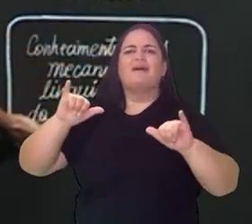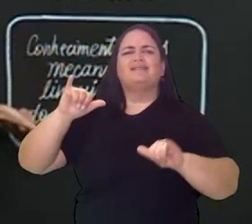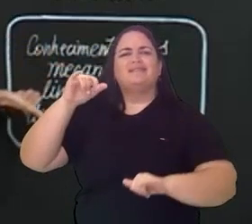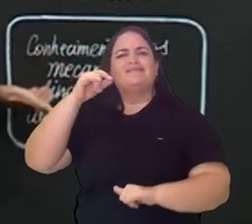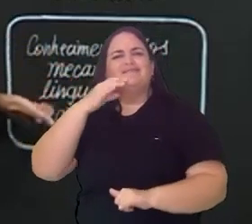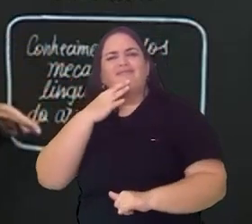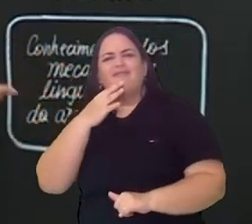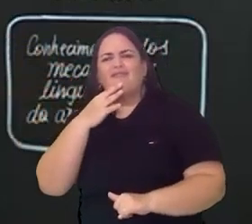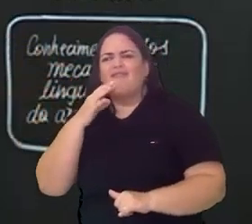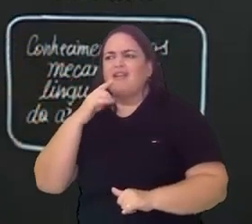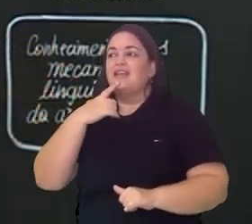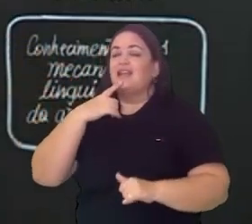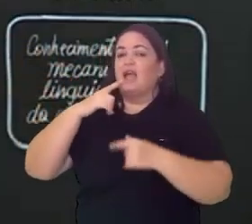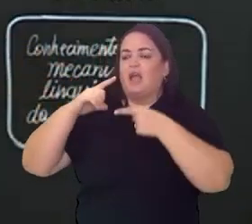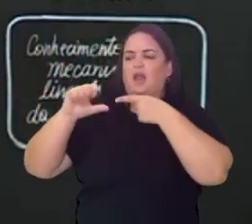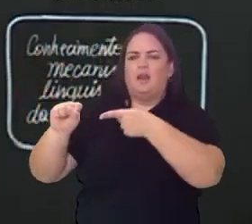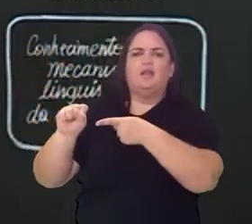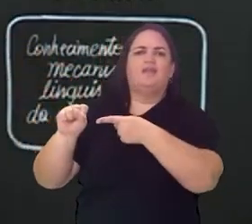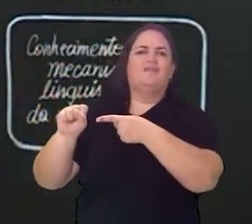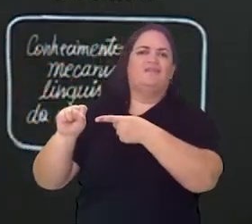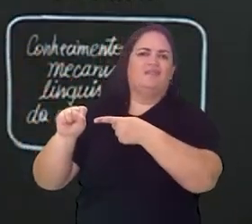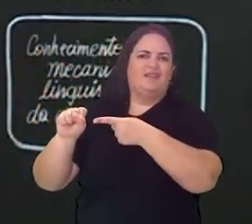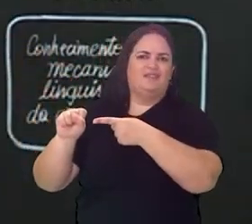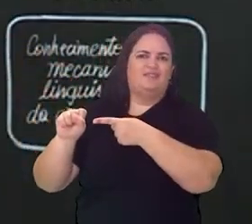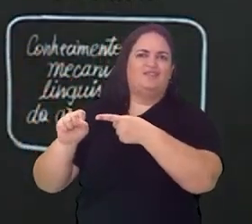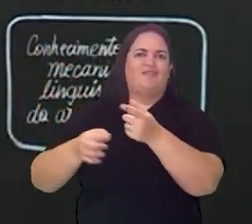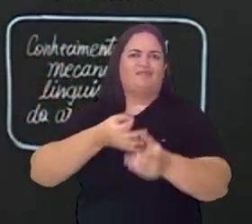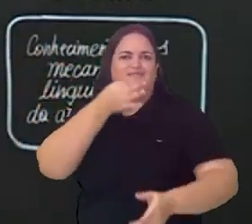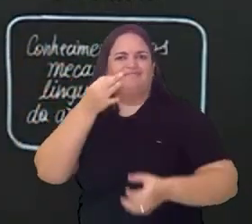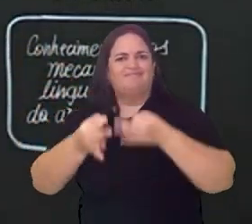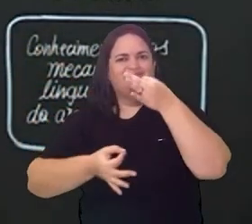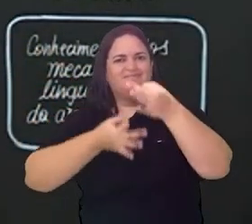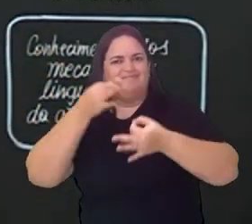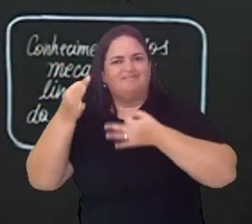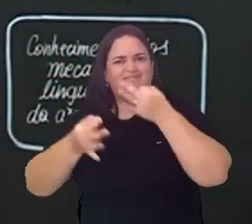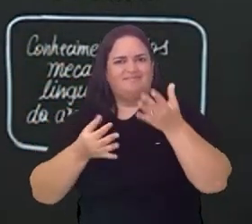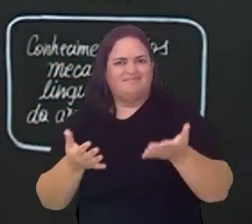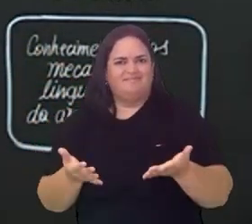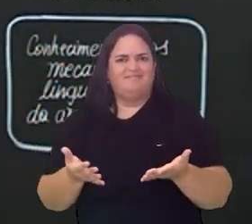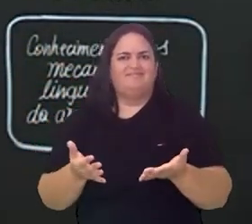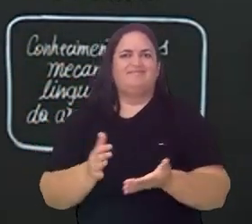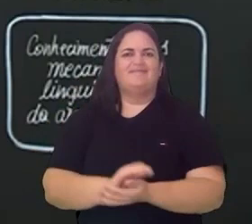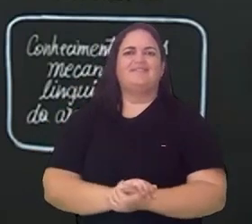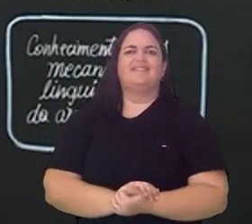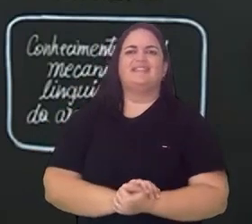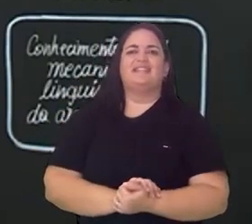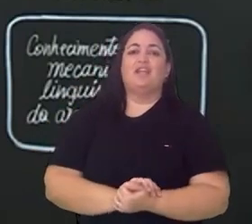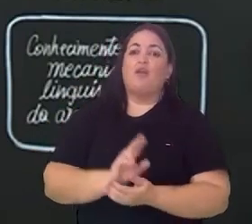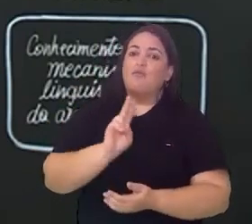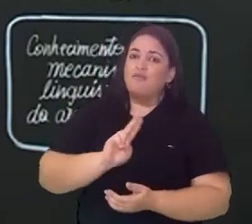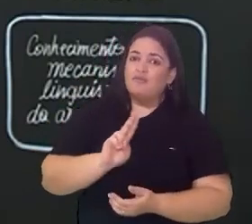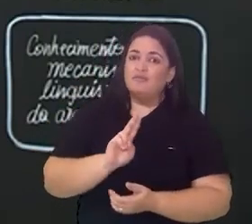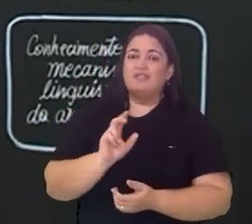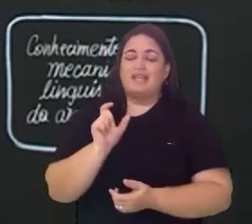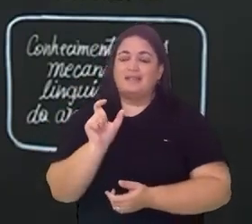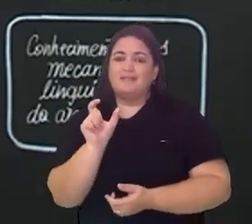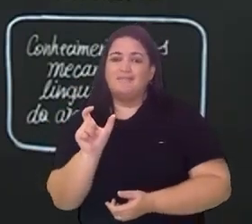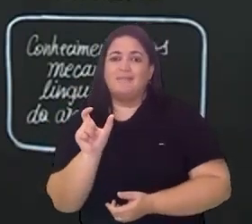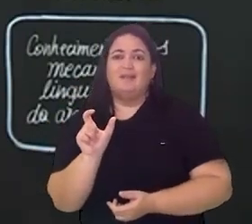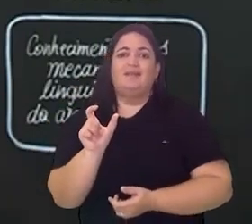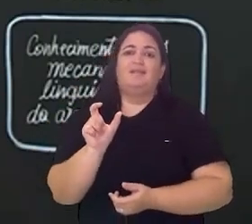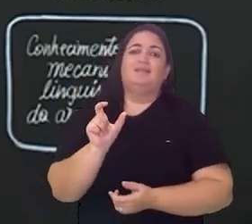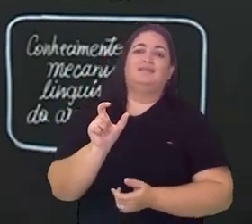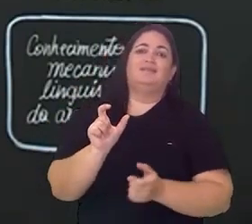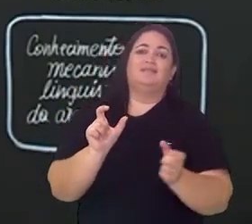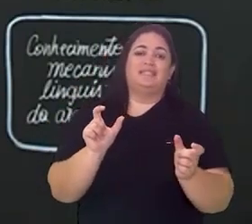dos mecanismos linguísticos da argumentação, ou seja, a sua capacidade de utilizar operadores argumentativos, conectivos, essas